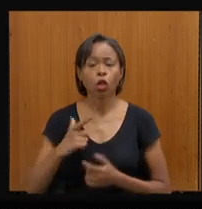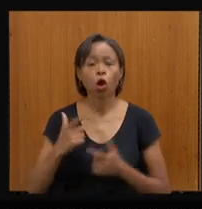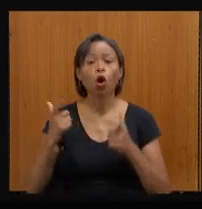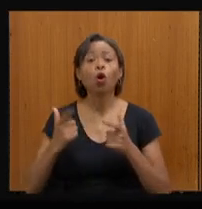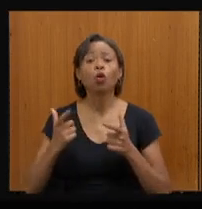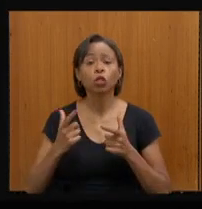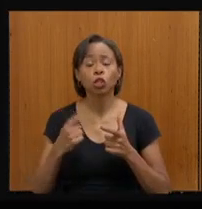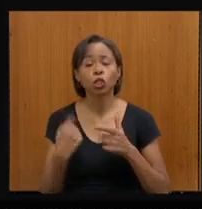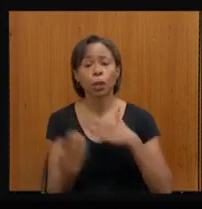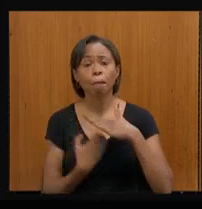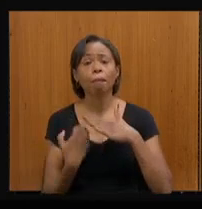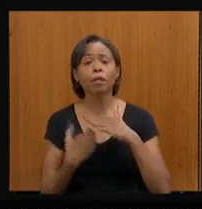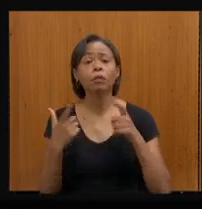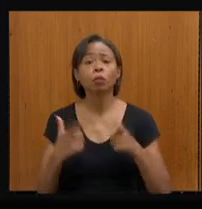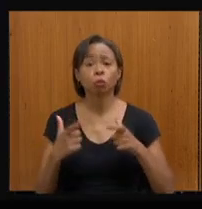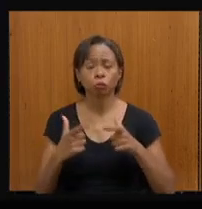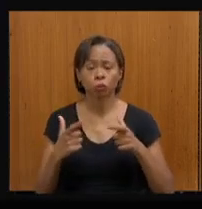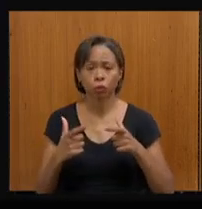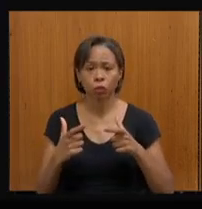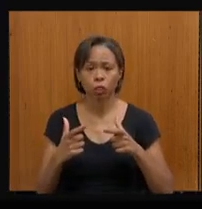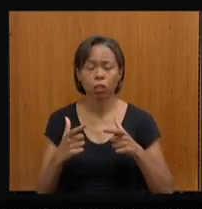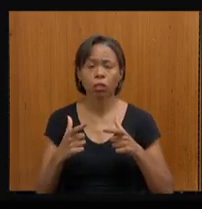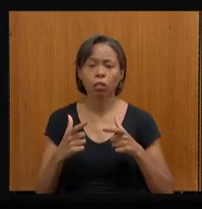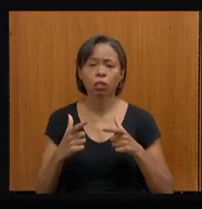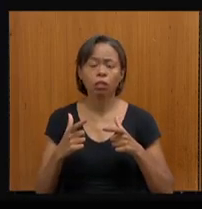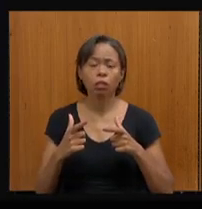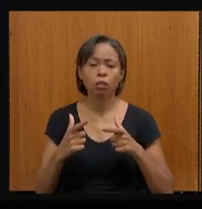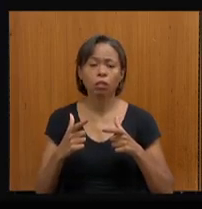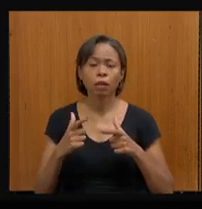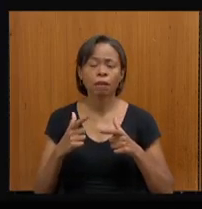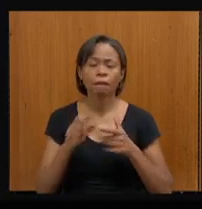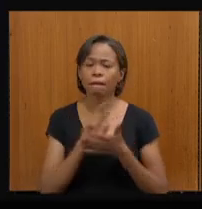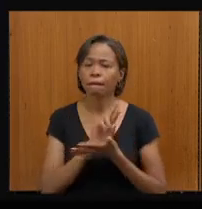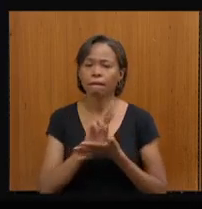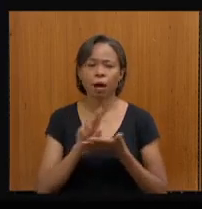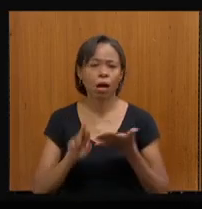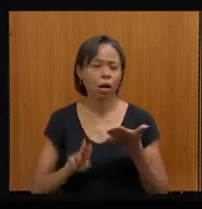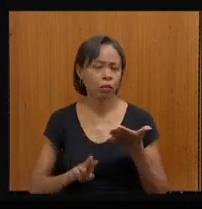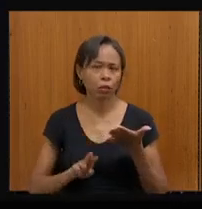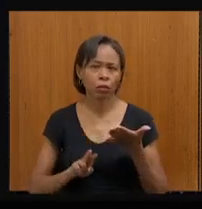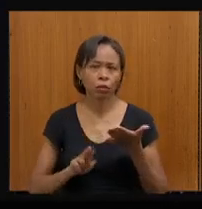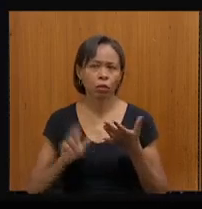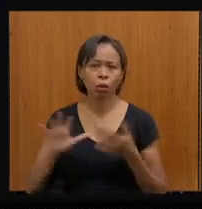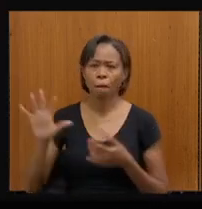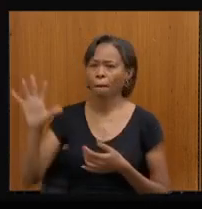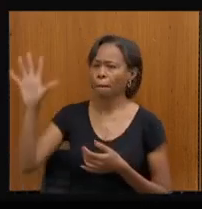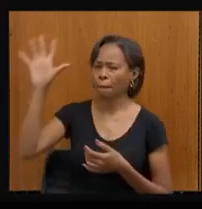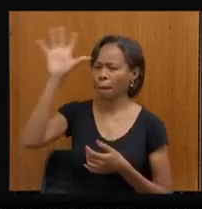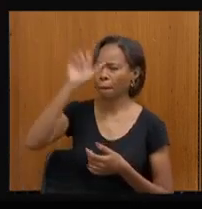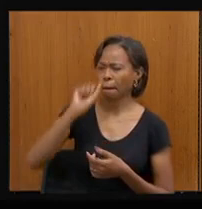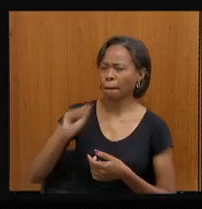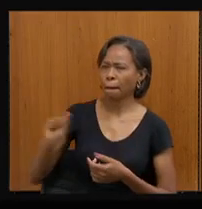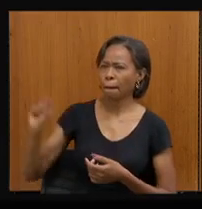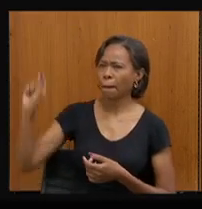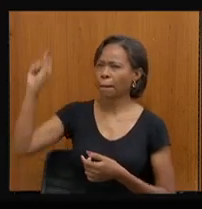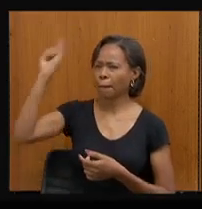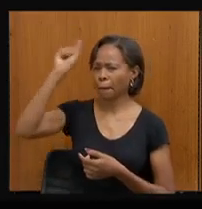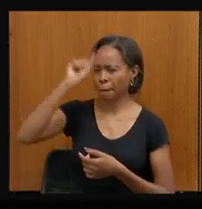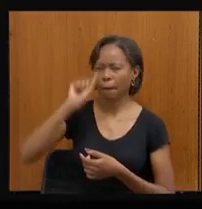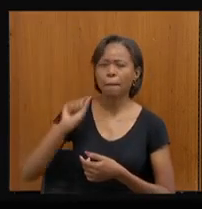localizados em diversas posições localidades estratégicas